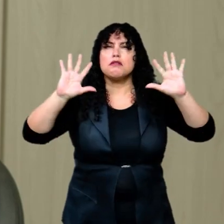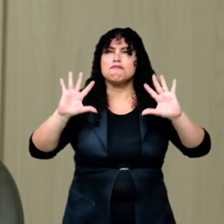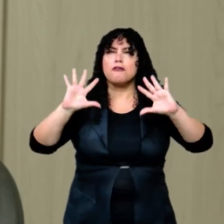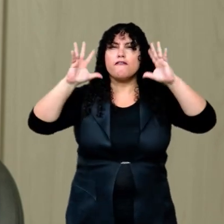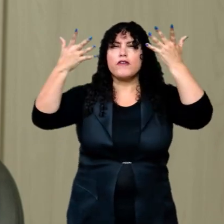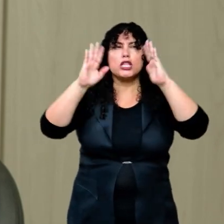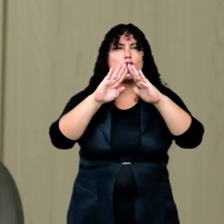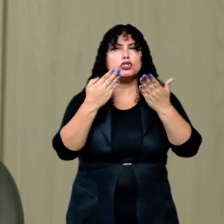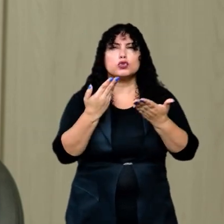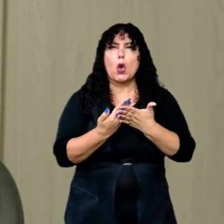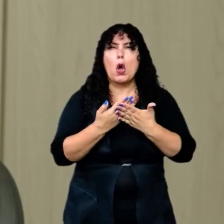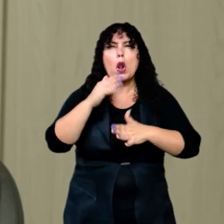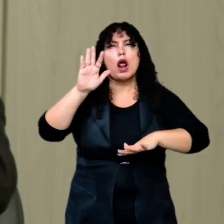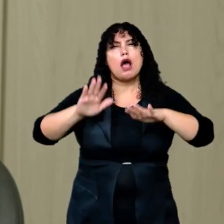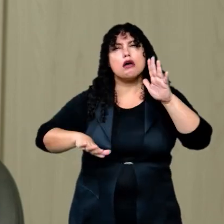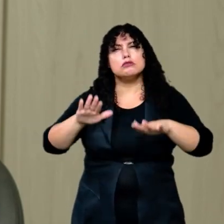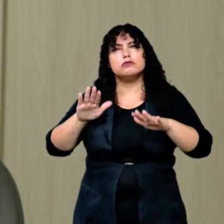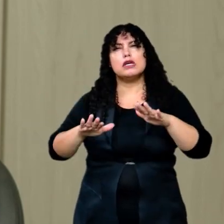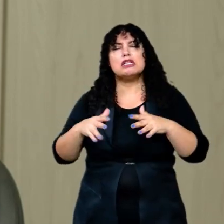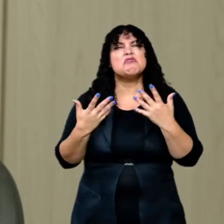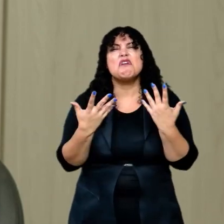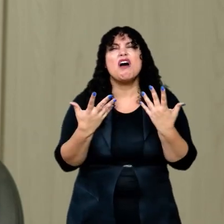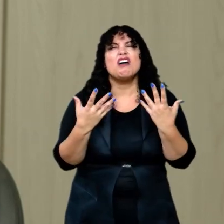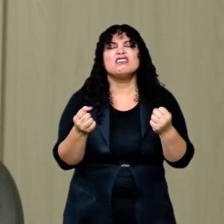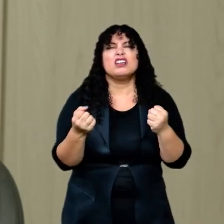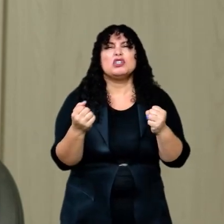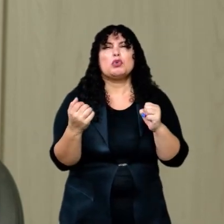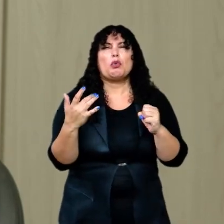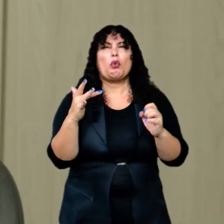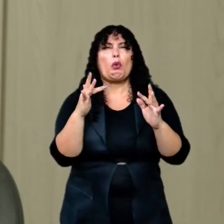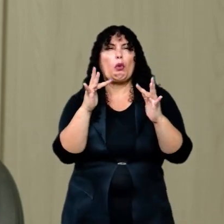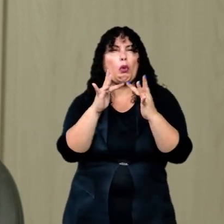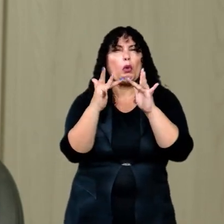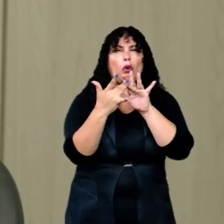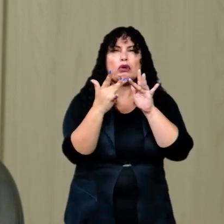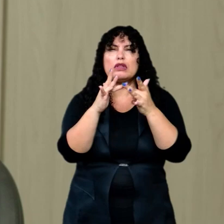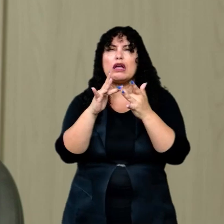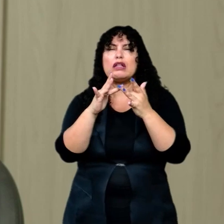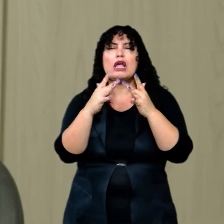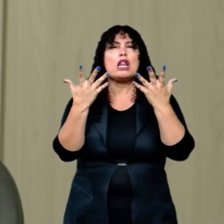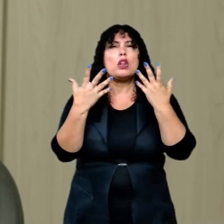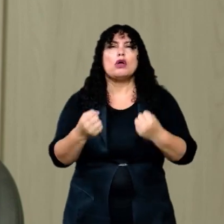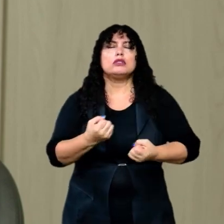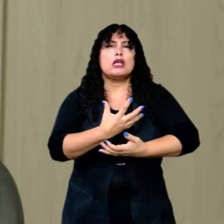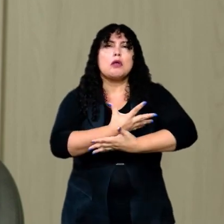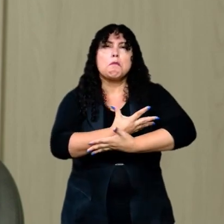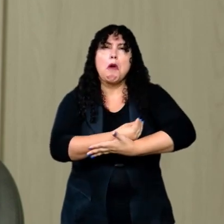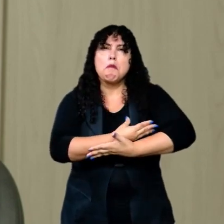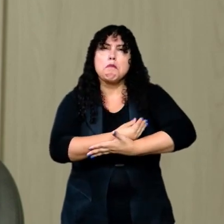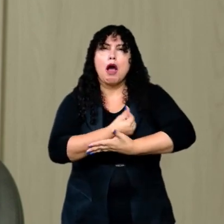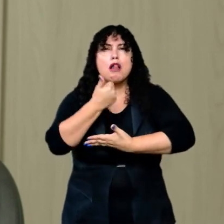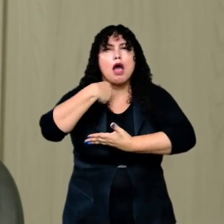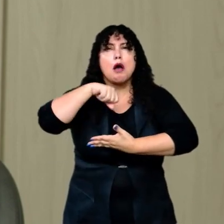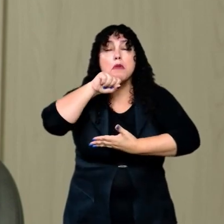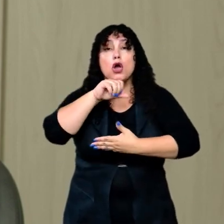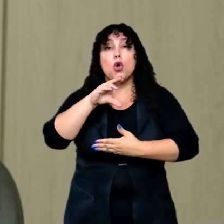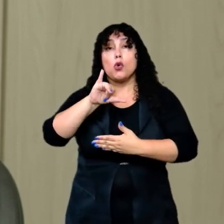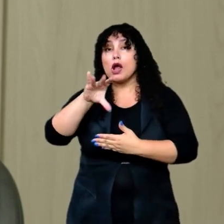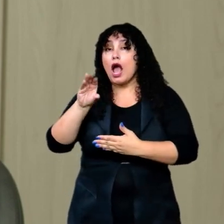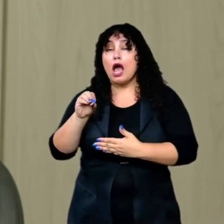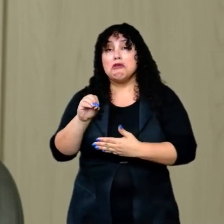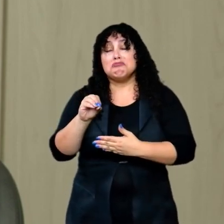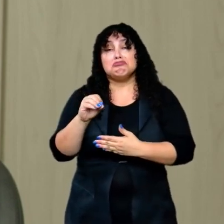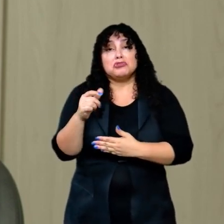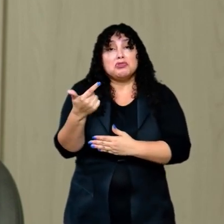escola, muitas vezes ele não aceita o contato, ele não aceita mamar na mãe, né? O Caio não teve